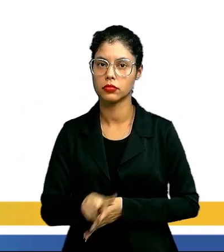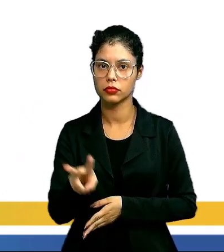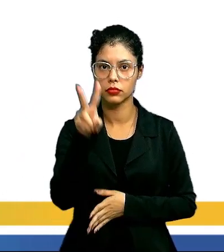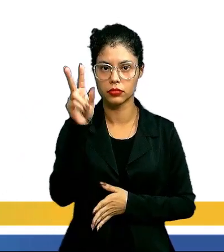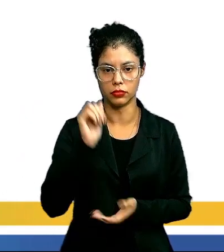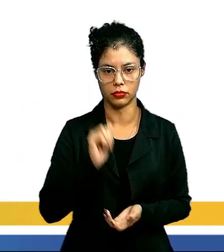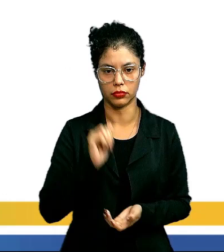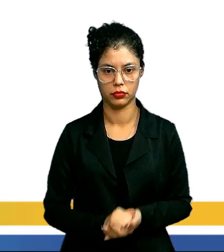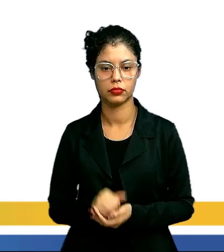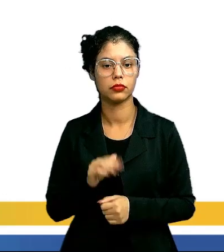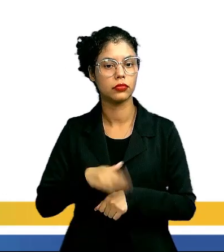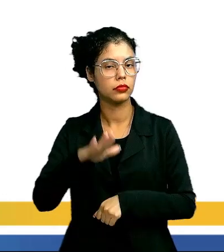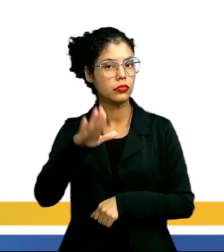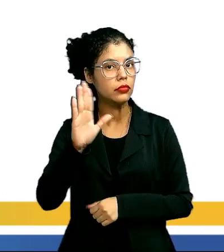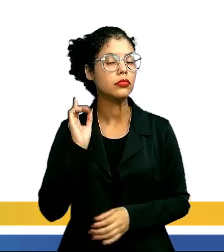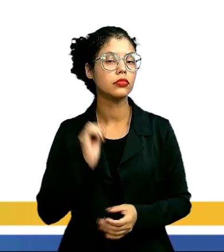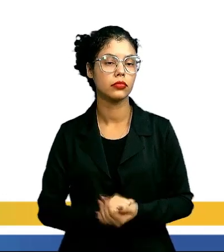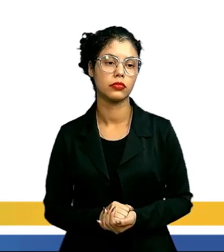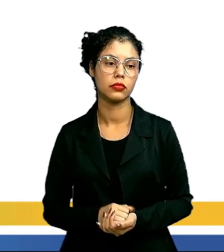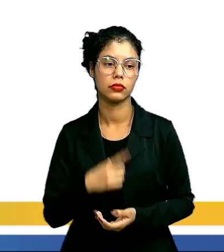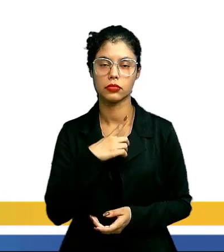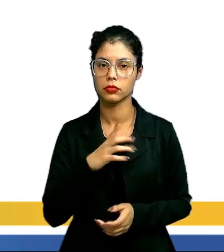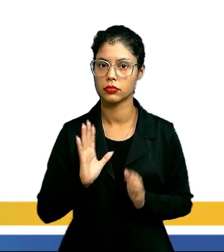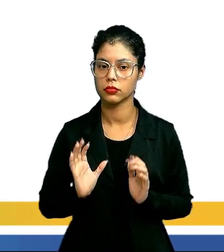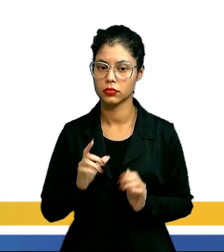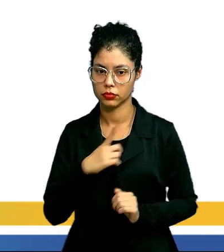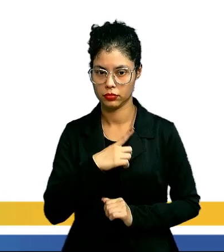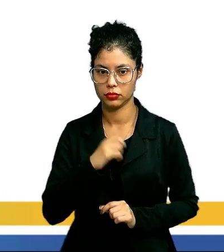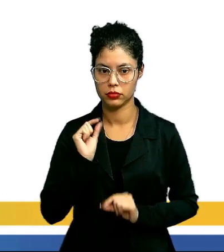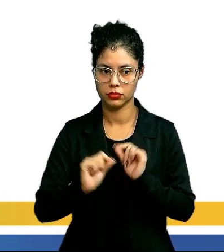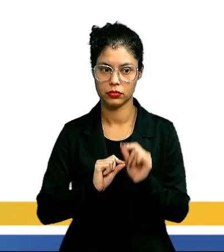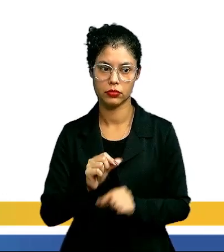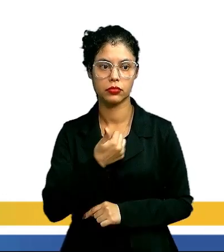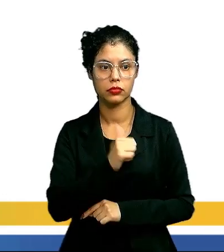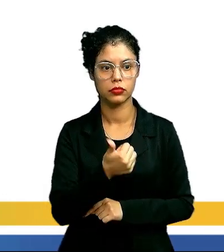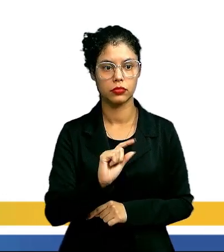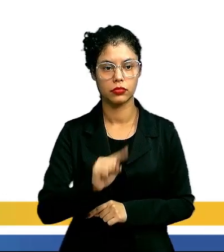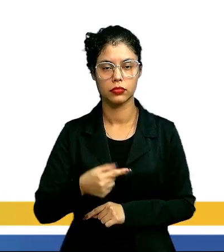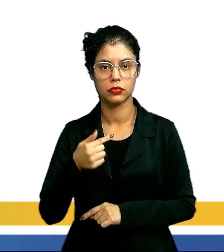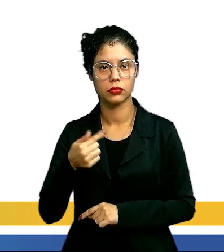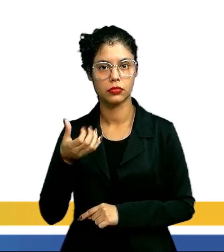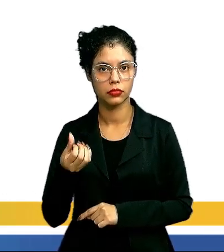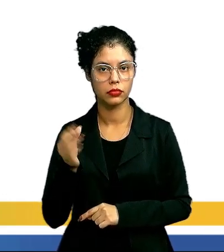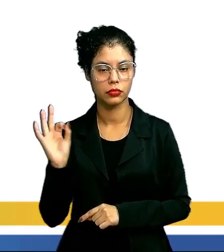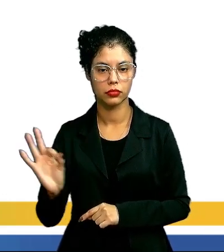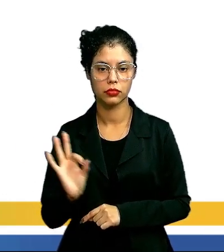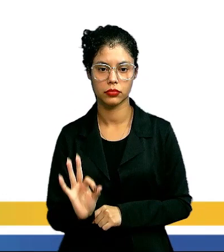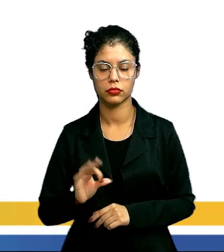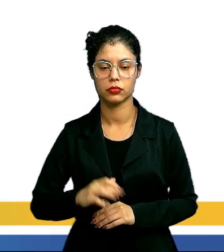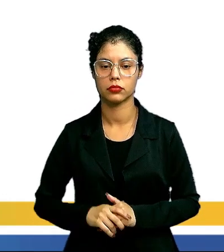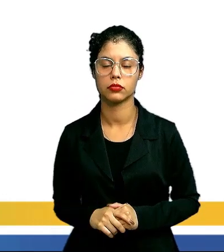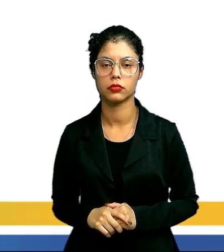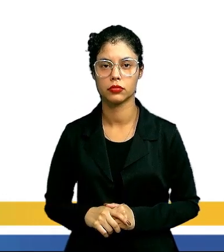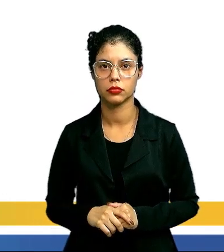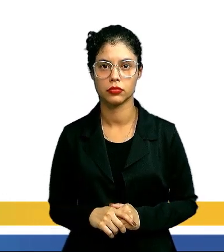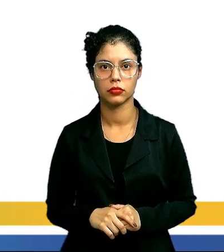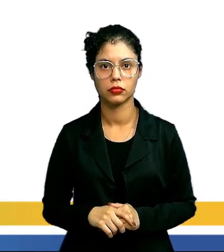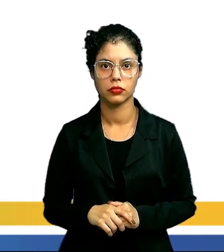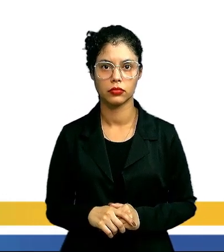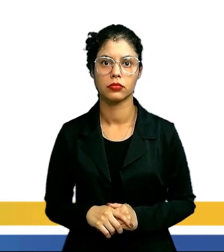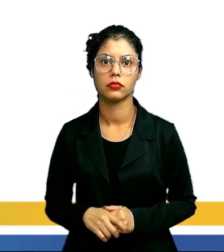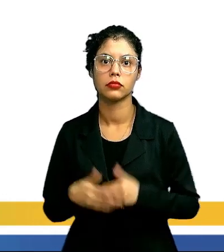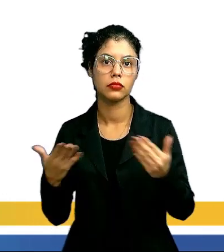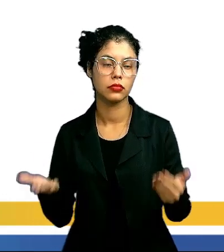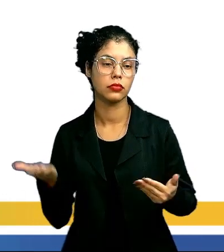então o máximo de desconto que ela pode dar é 11,76 por cento tá bom